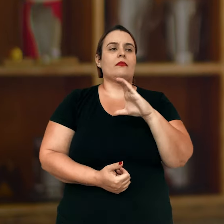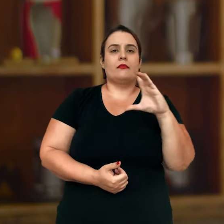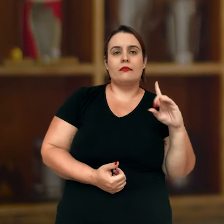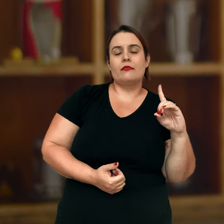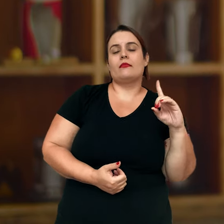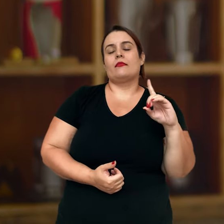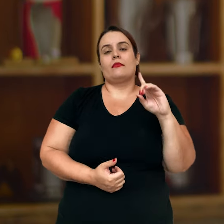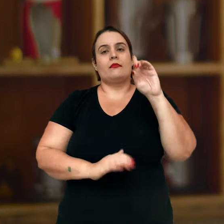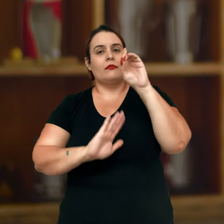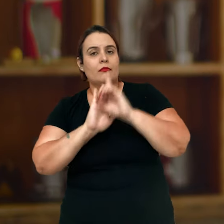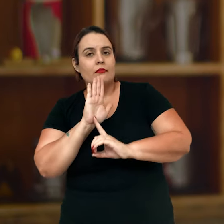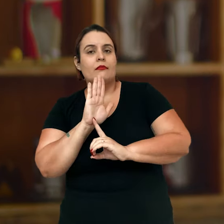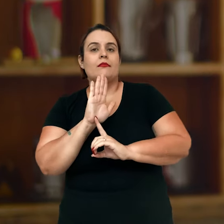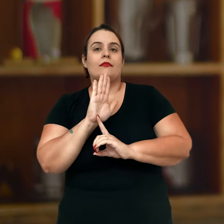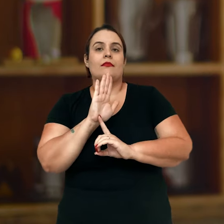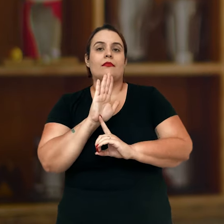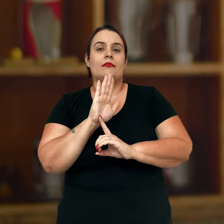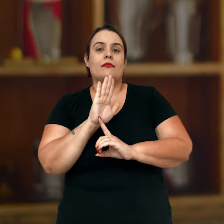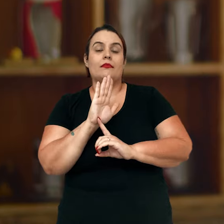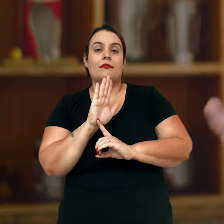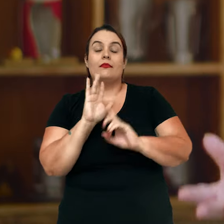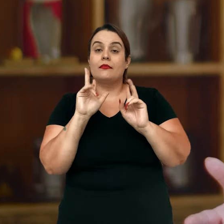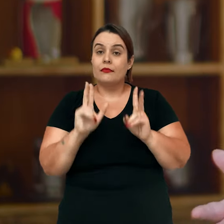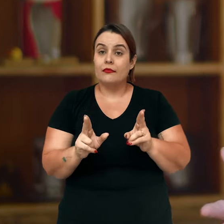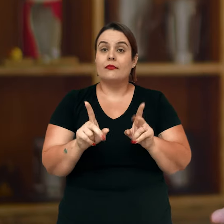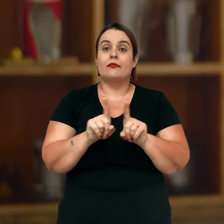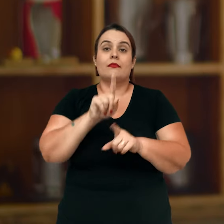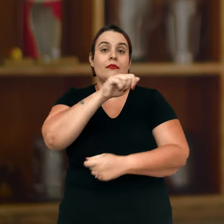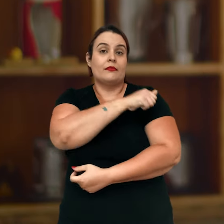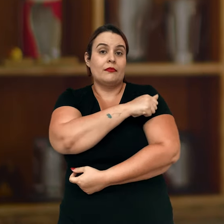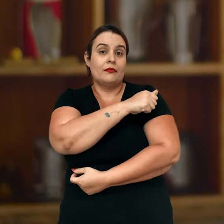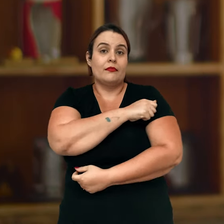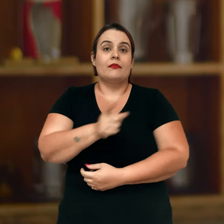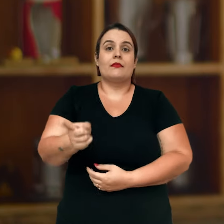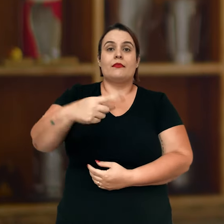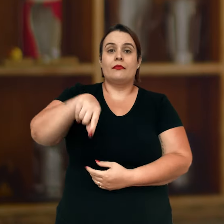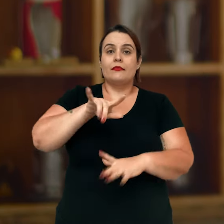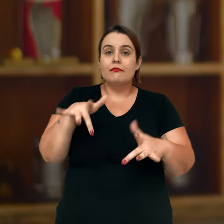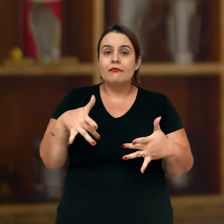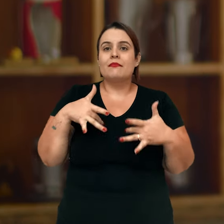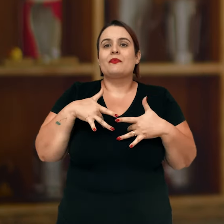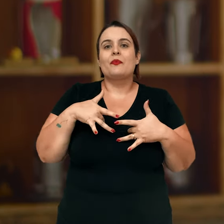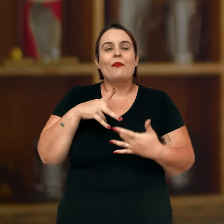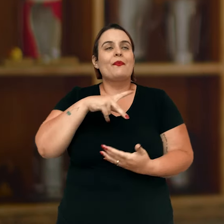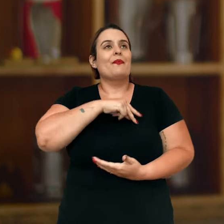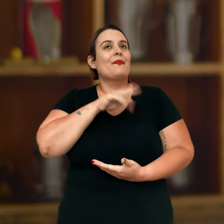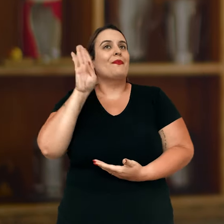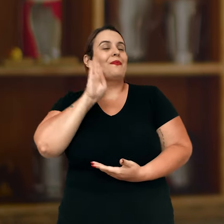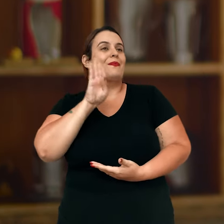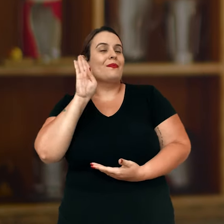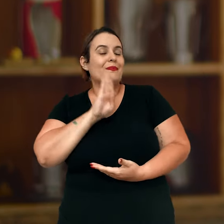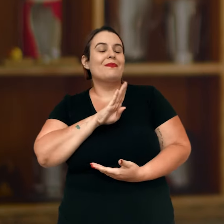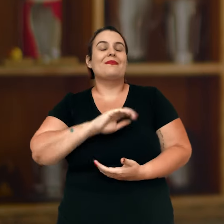professores, de coordenadores, diretor, como os alunos, eles são tocados. Olha,